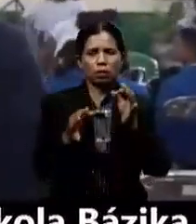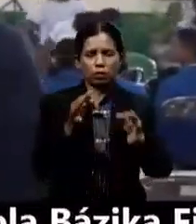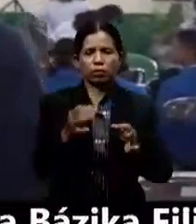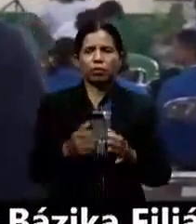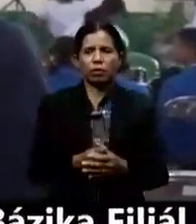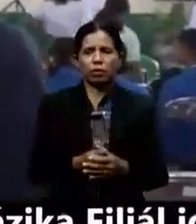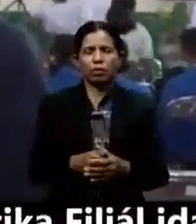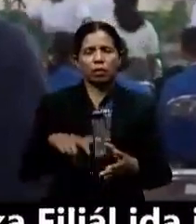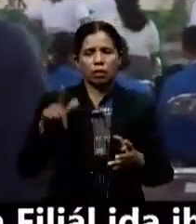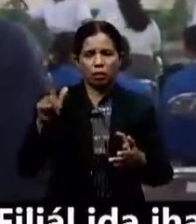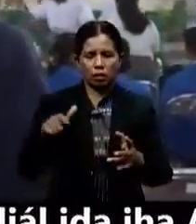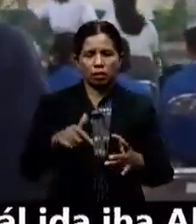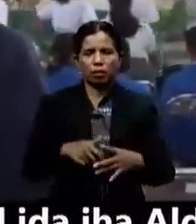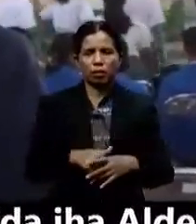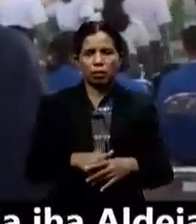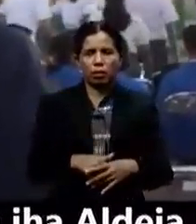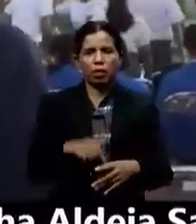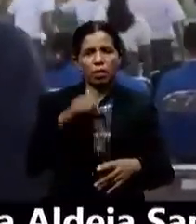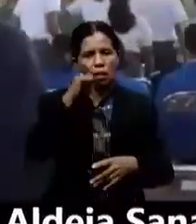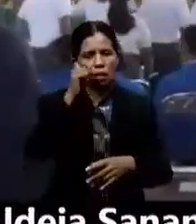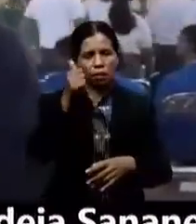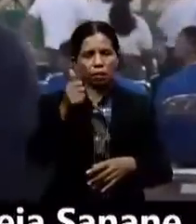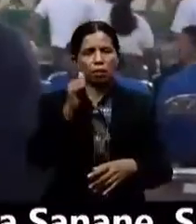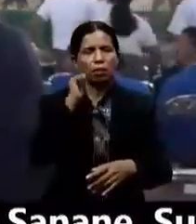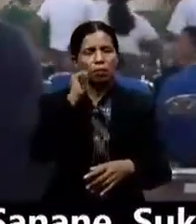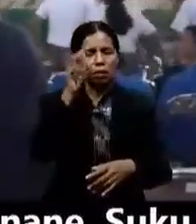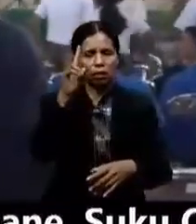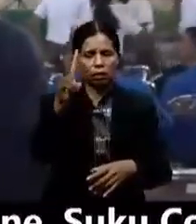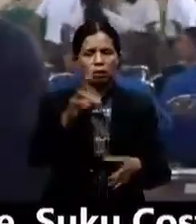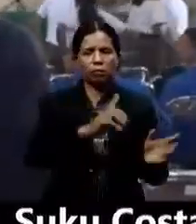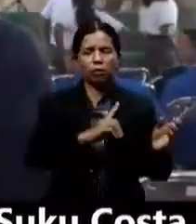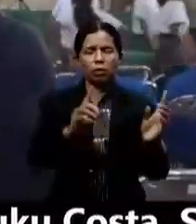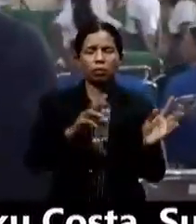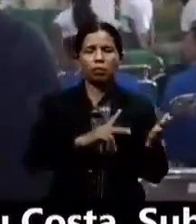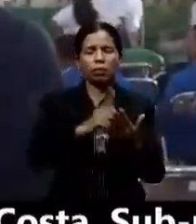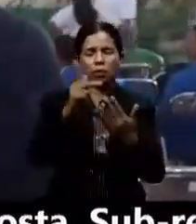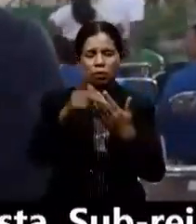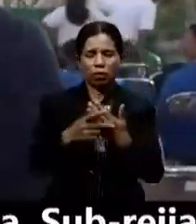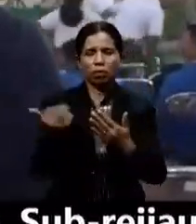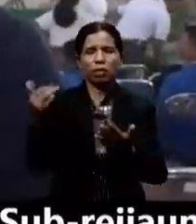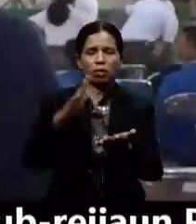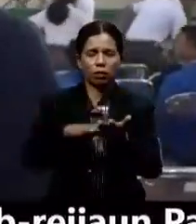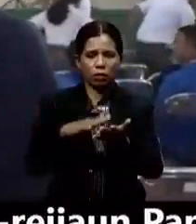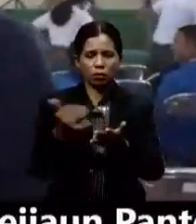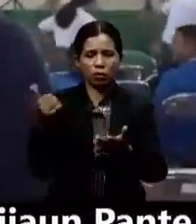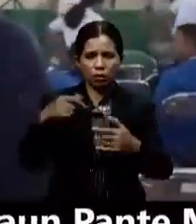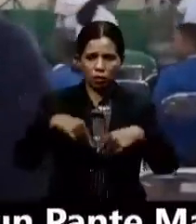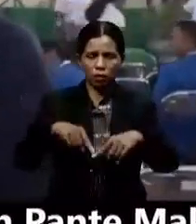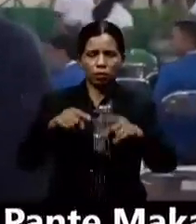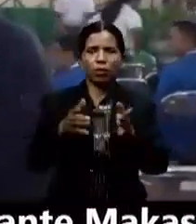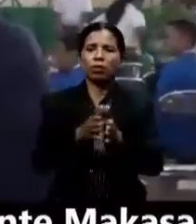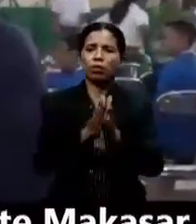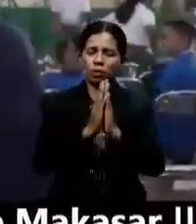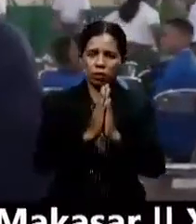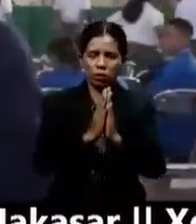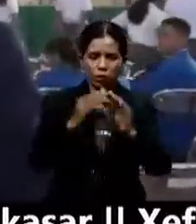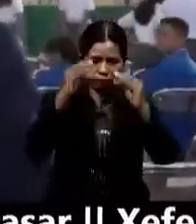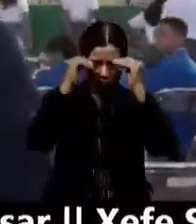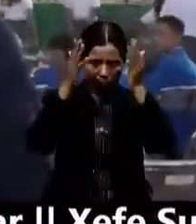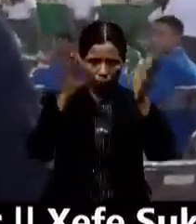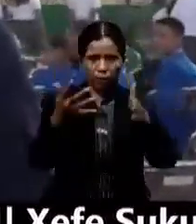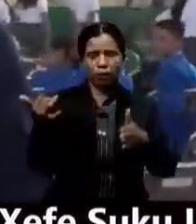o sida a banca beirua programa neve implementa e escola neve maxira seiba isso para atende professor sira